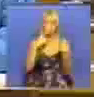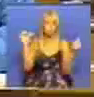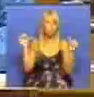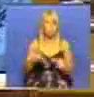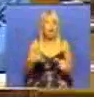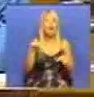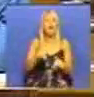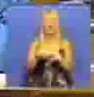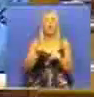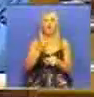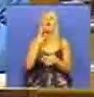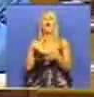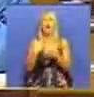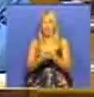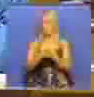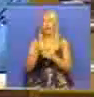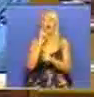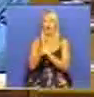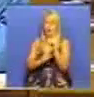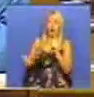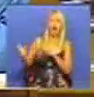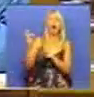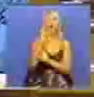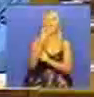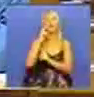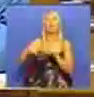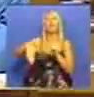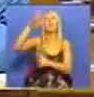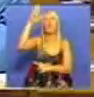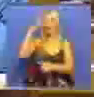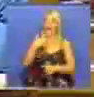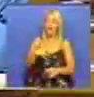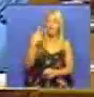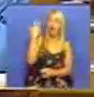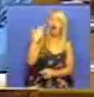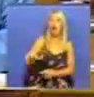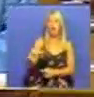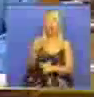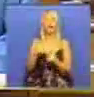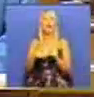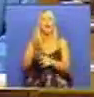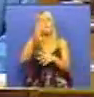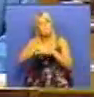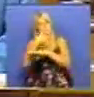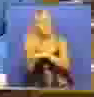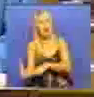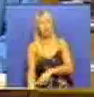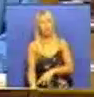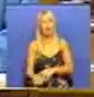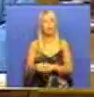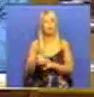a idade da aposentação, como se no atual sistema de produção industrial